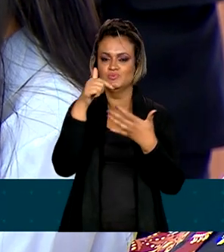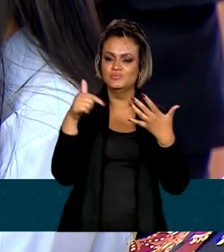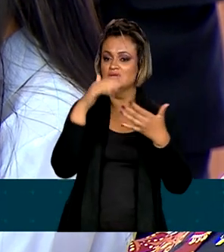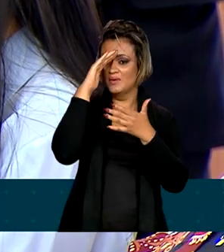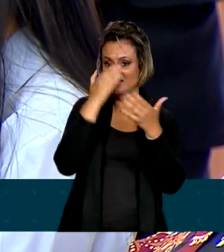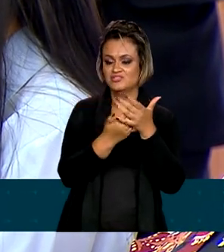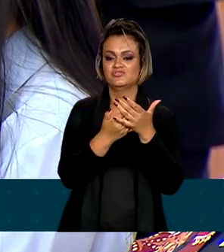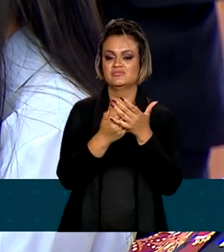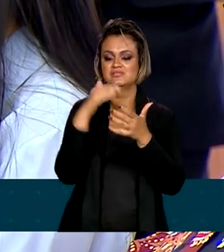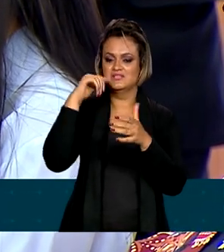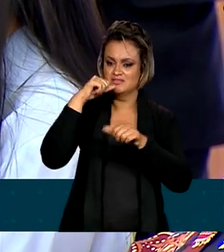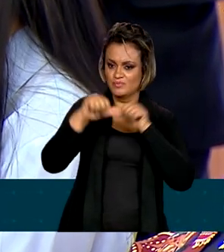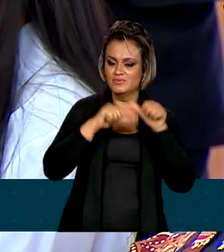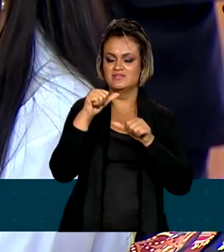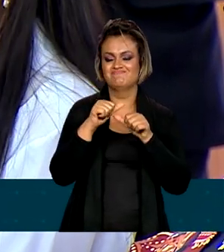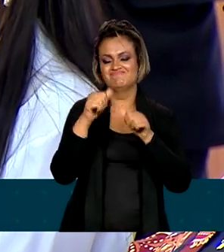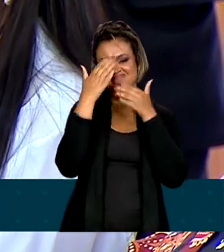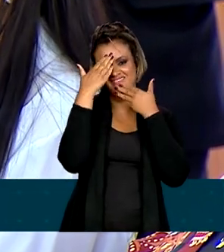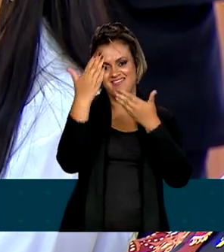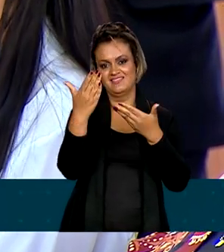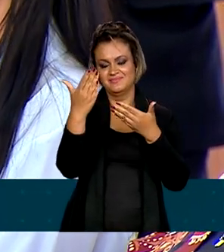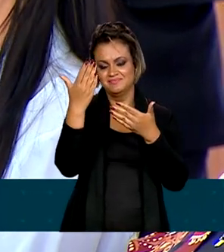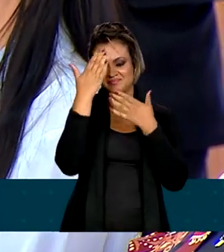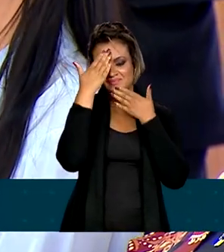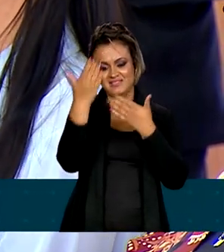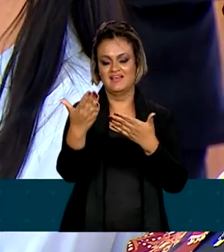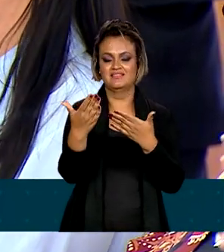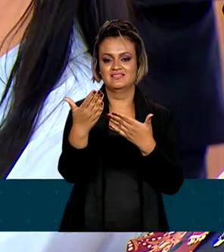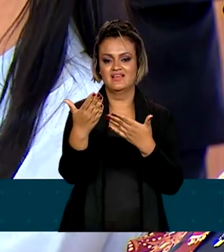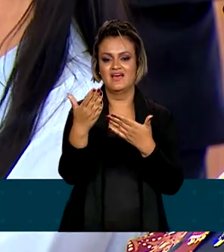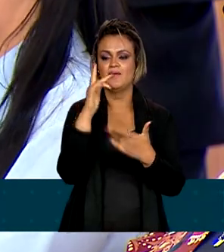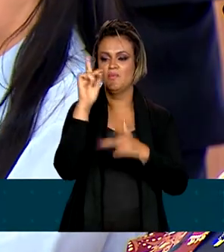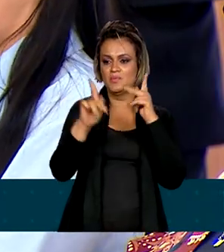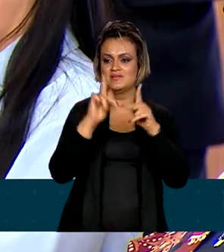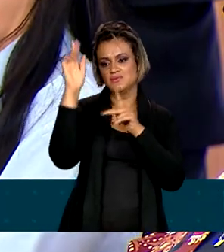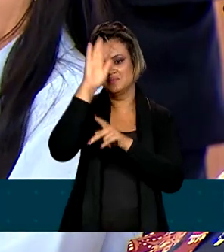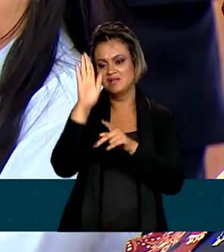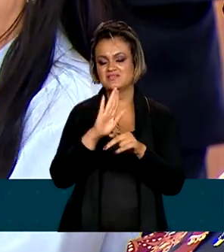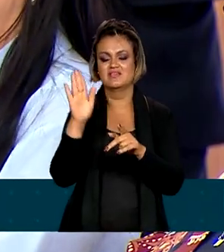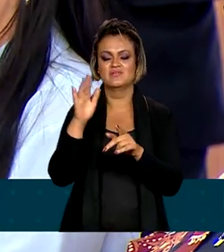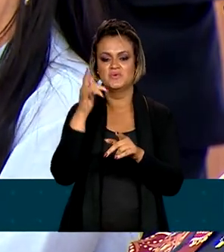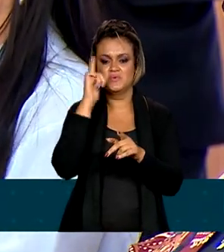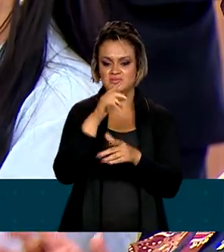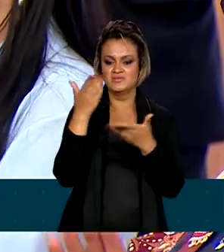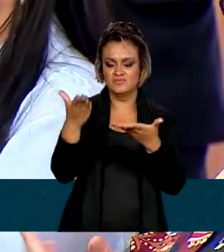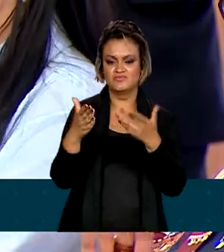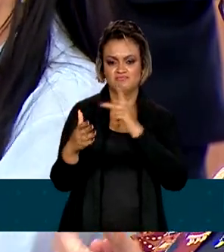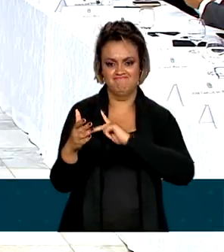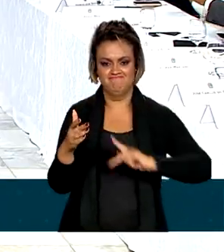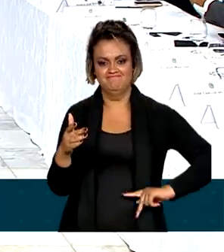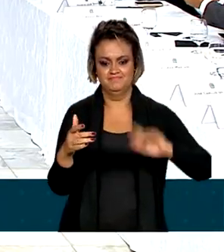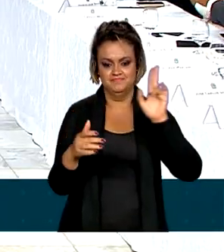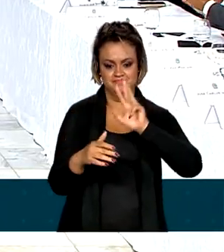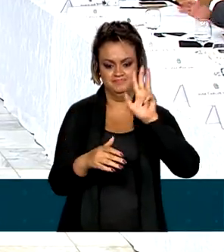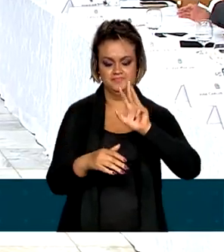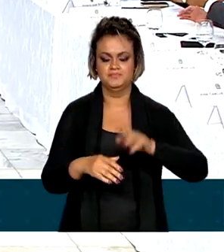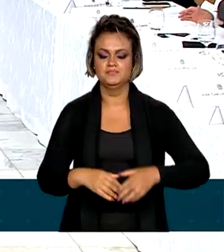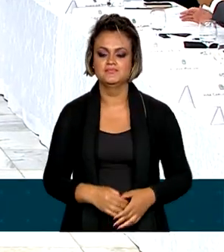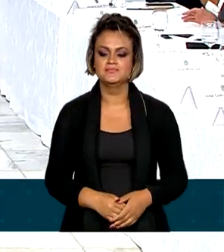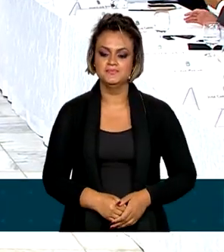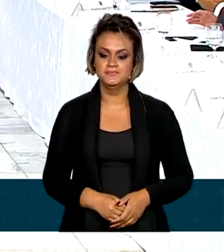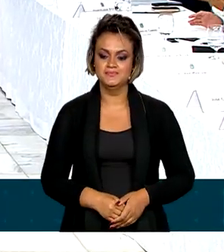acredito nessa mudança. Meu muito obrigado. Muito obrigado ao povo brasileiro por trazer o senhor de volta.